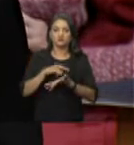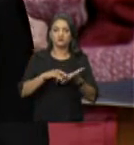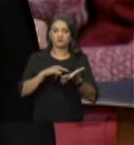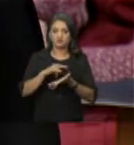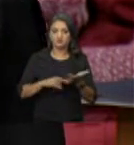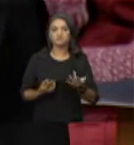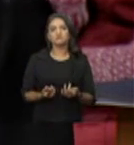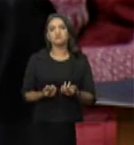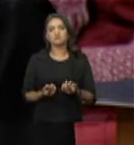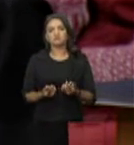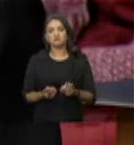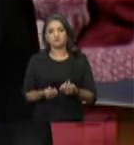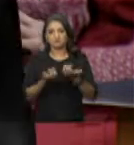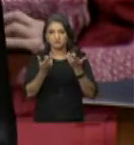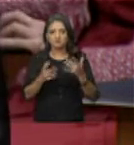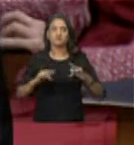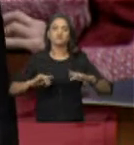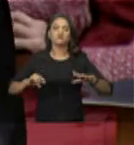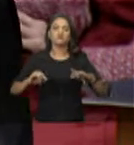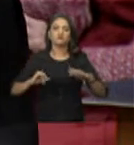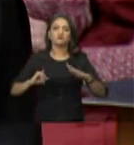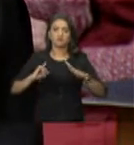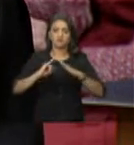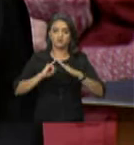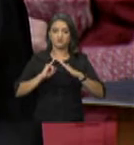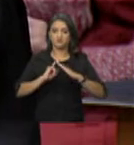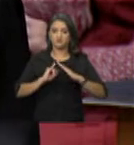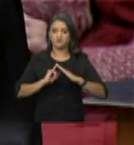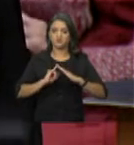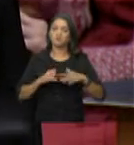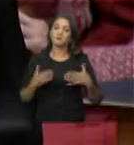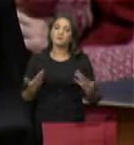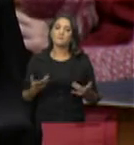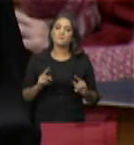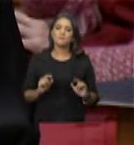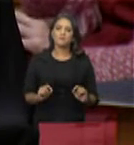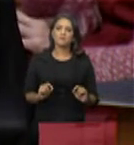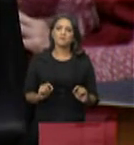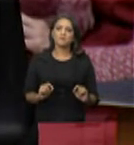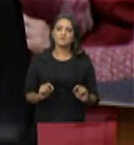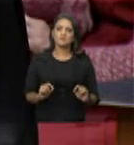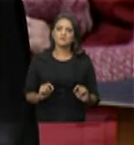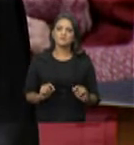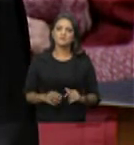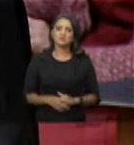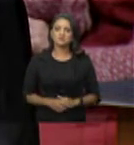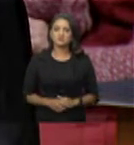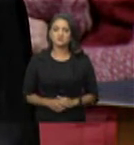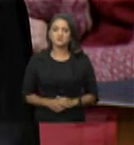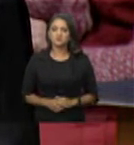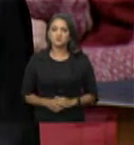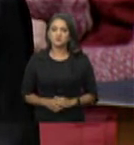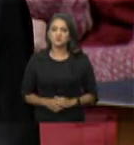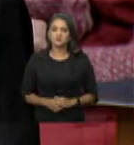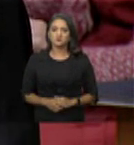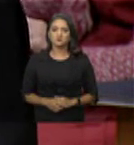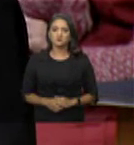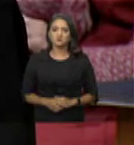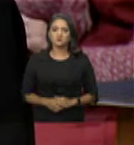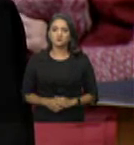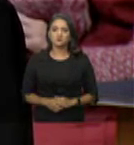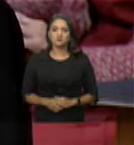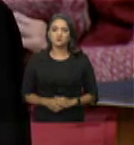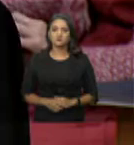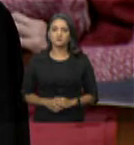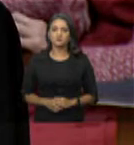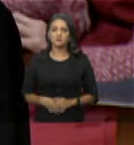mobiliários eu gostaria excelência a título de desfecho apenas deixar muito clara